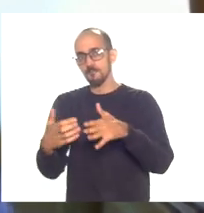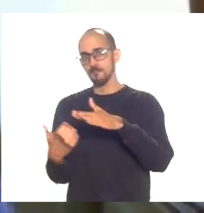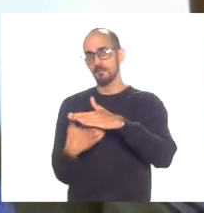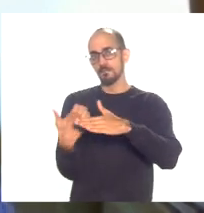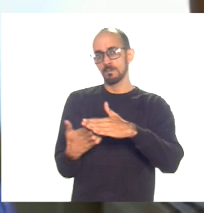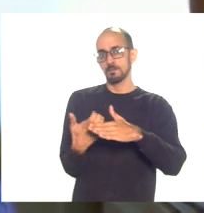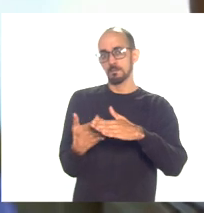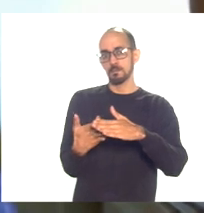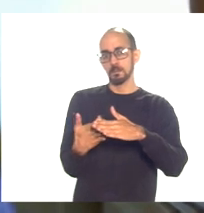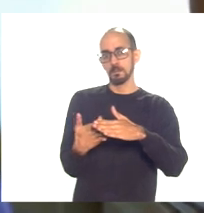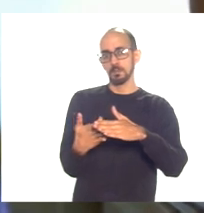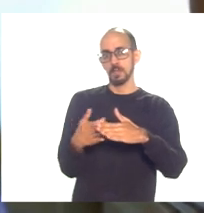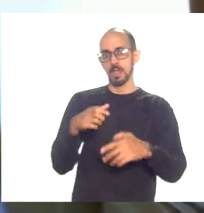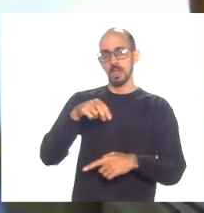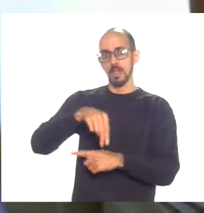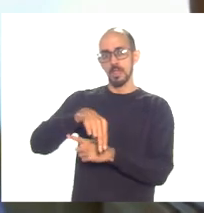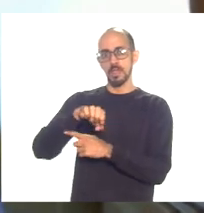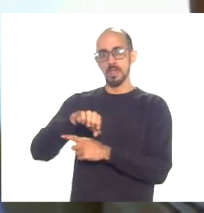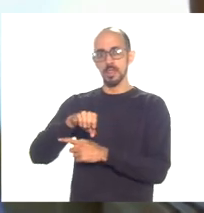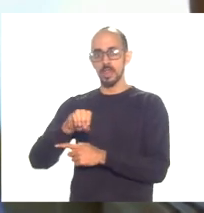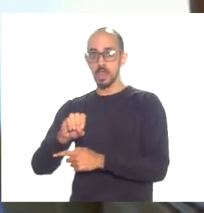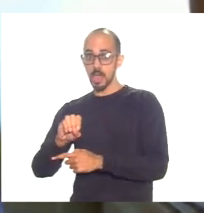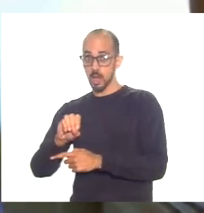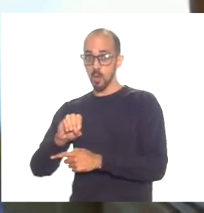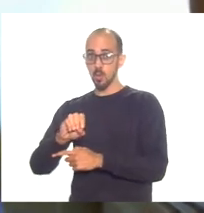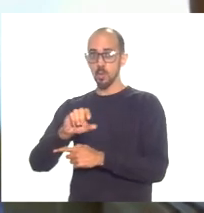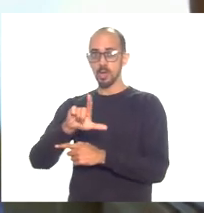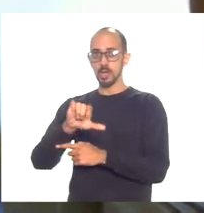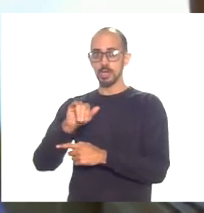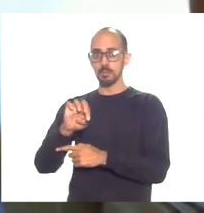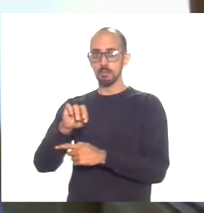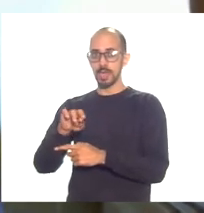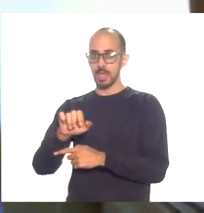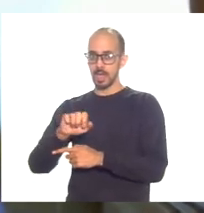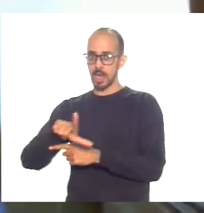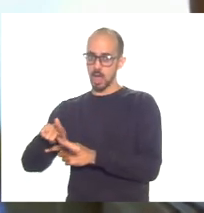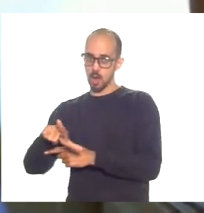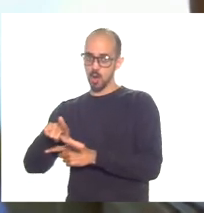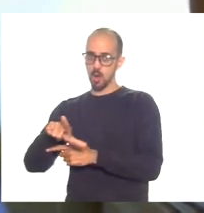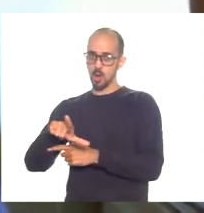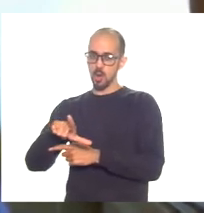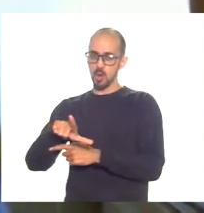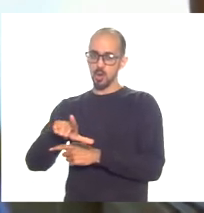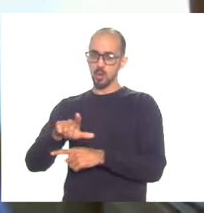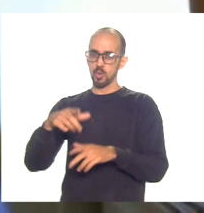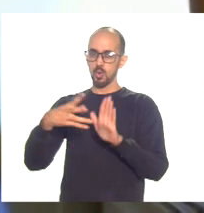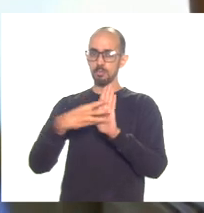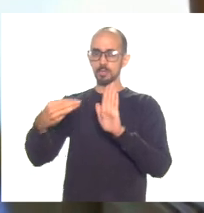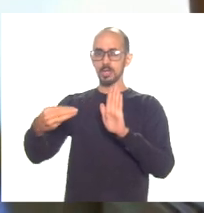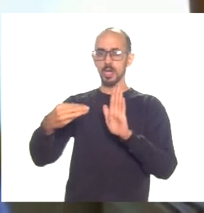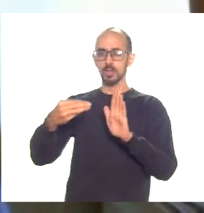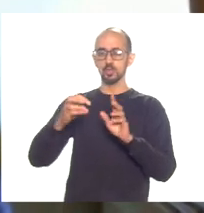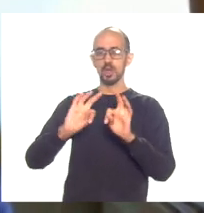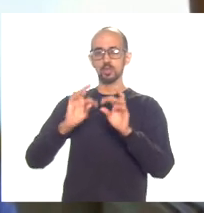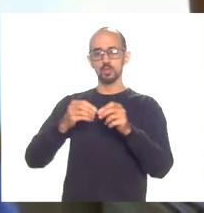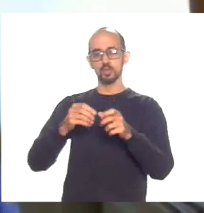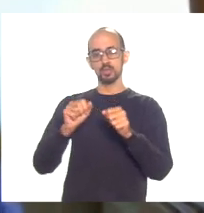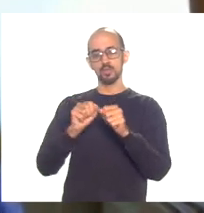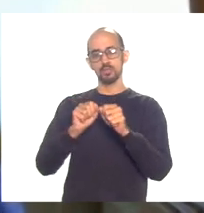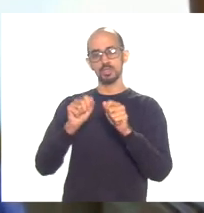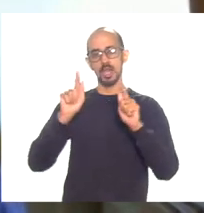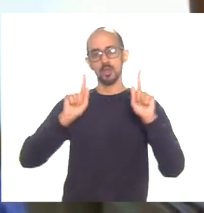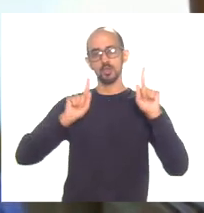neoliberal derivado dos Chicago Boys que atuaram lá no Chile na ditadura